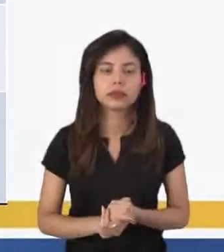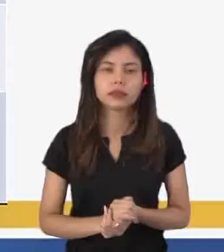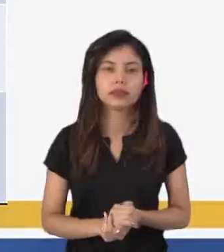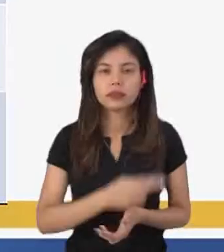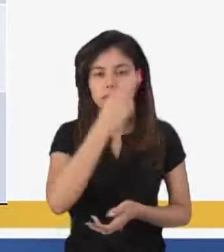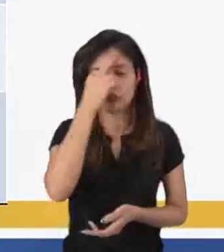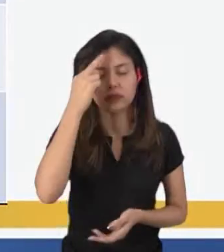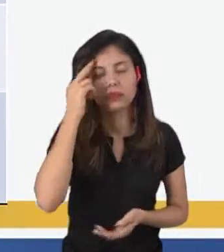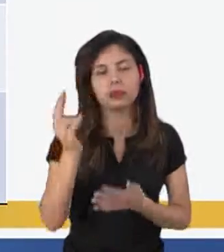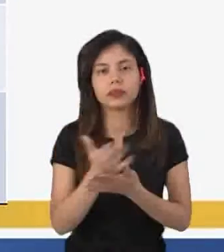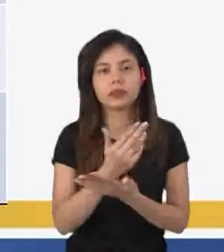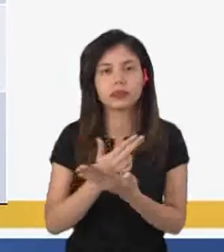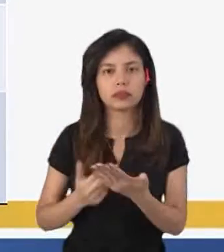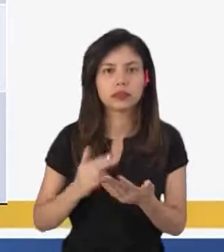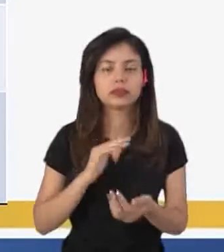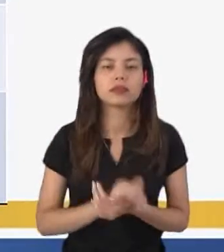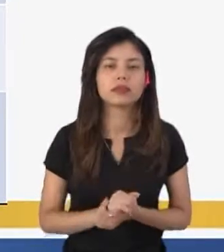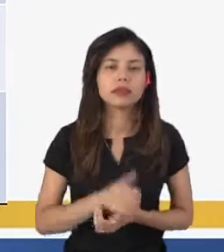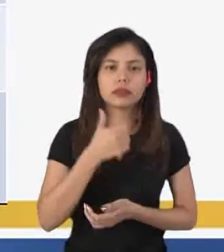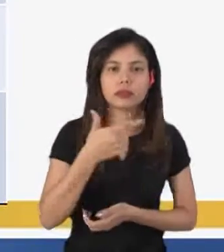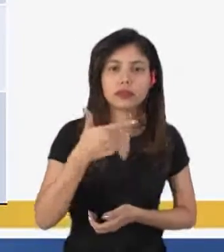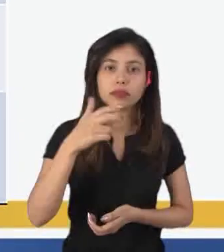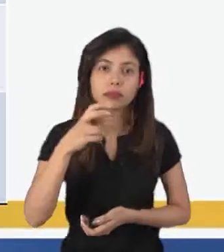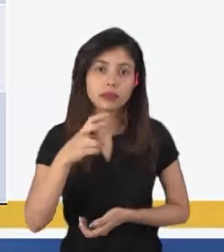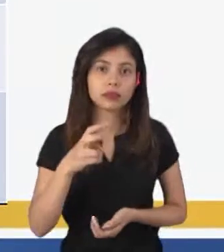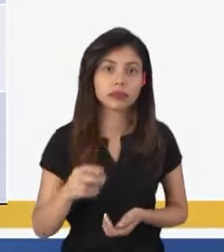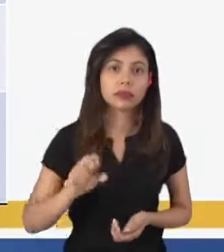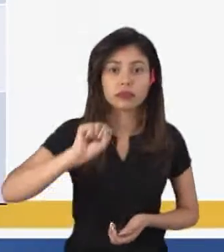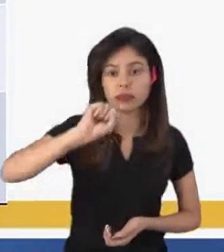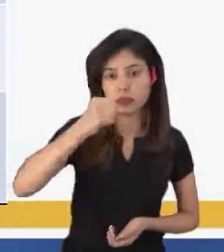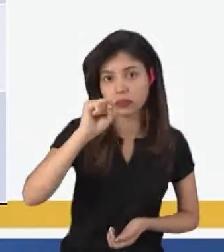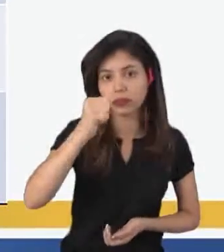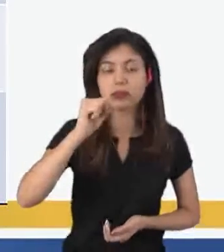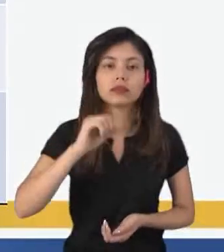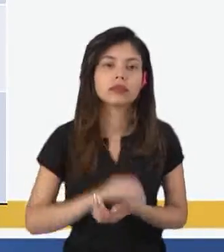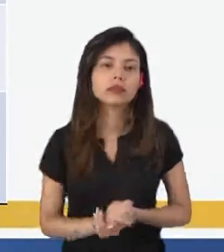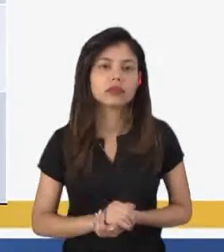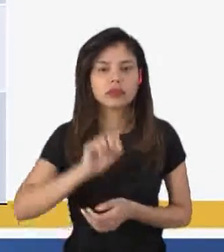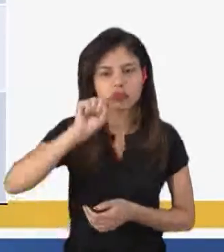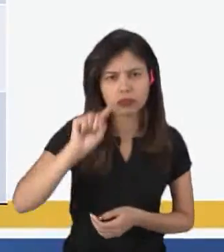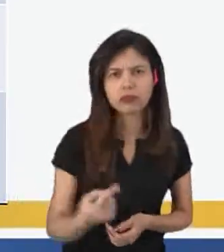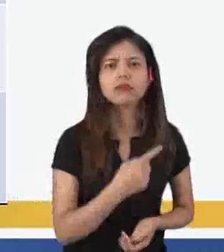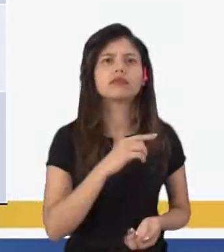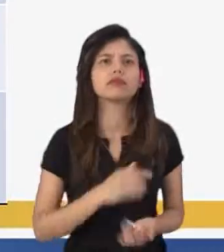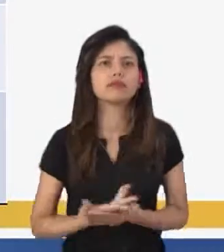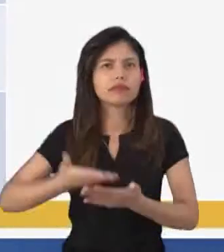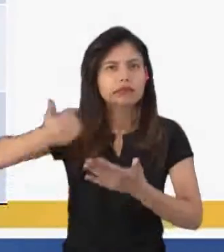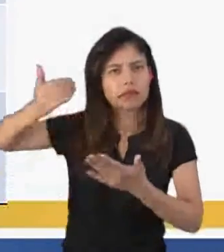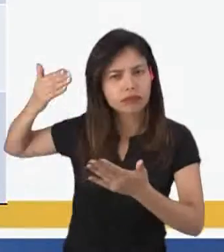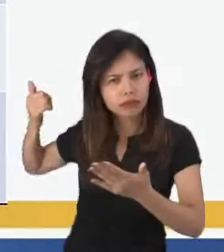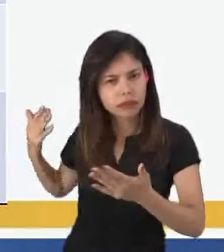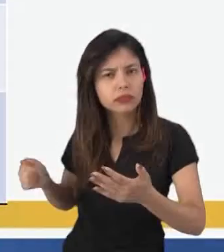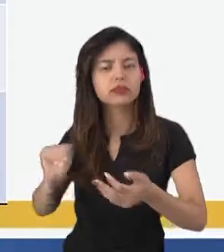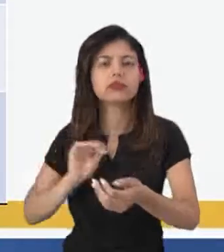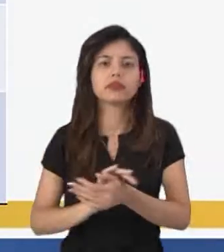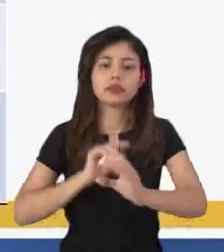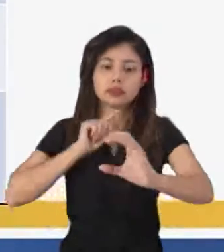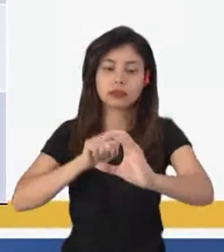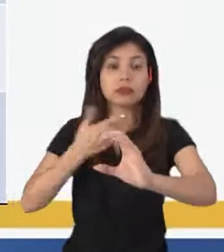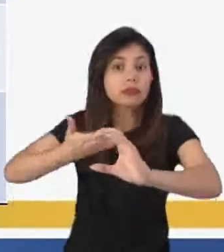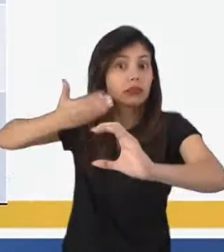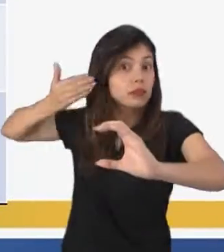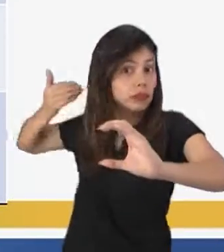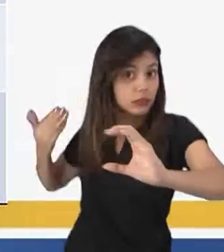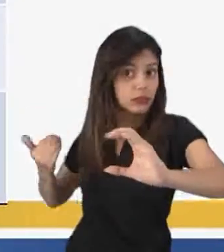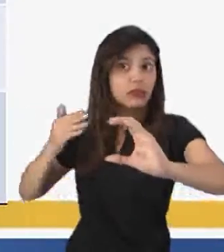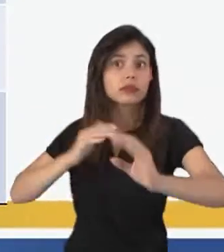arte é de 25 a 8.000 anos antes de Cristo, que nasce lá na pré-história, que surgem os primeiros